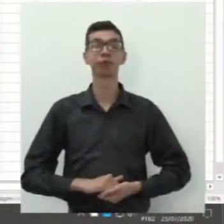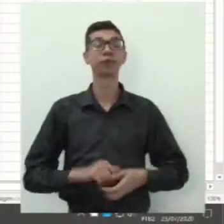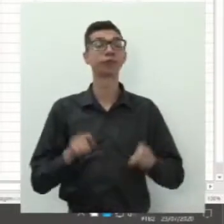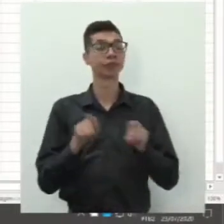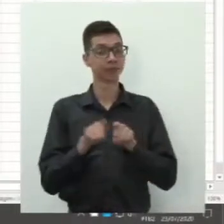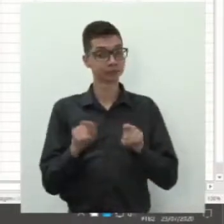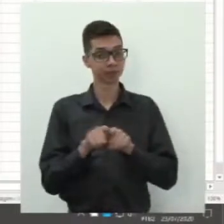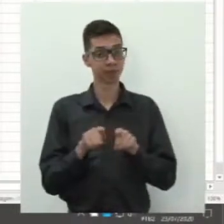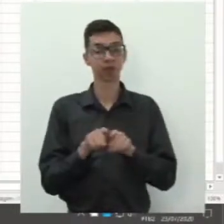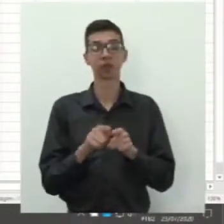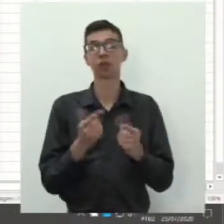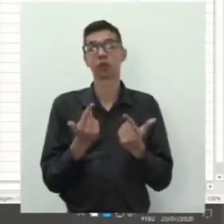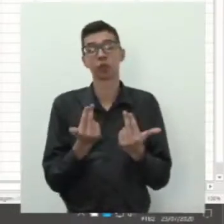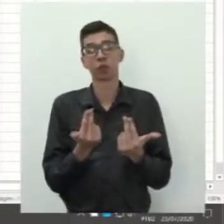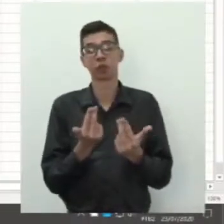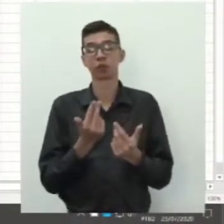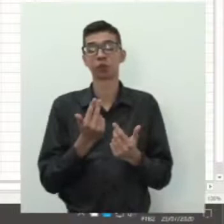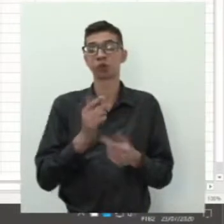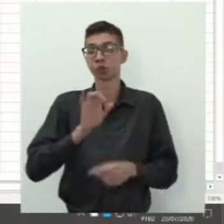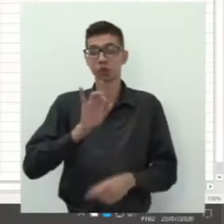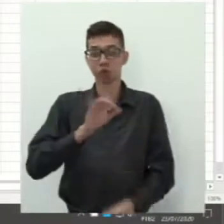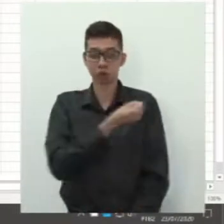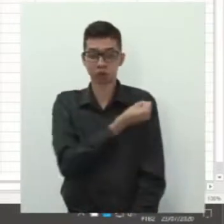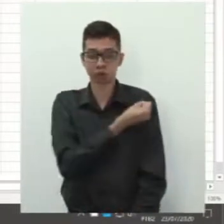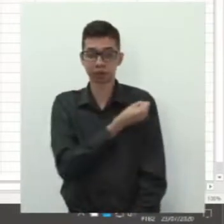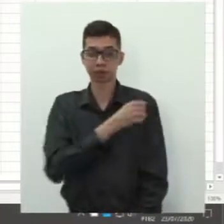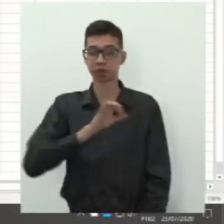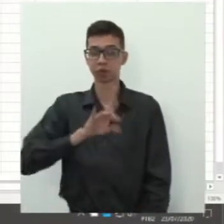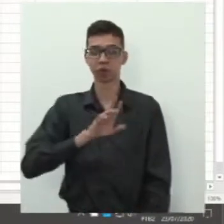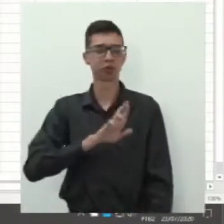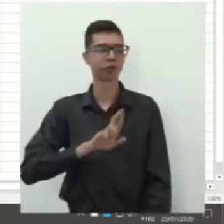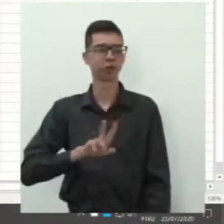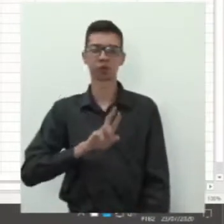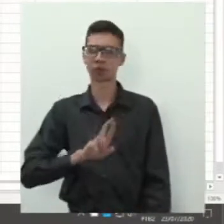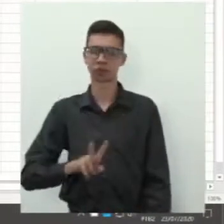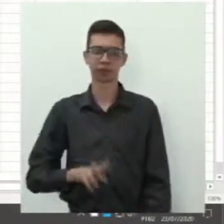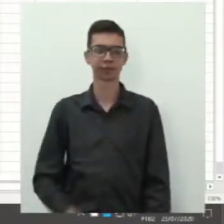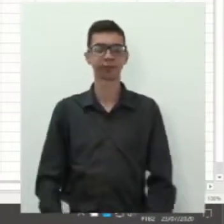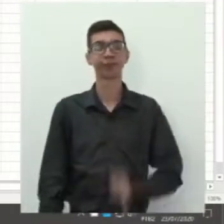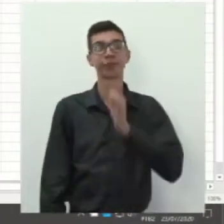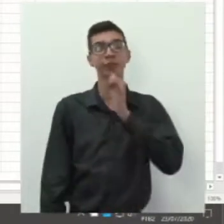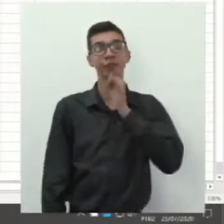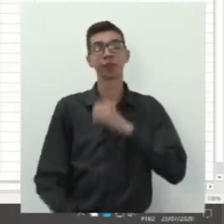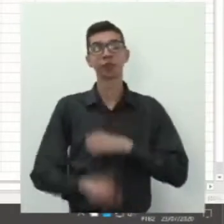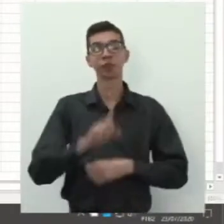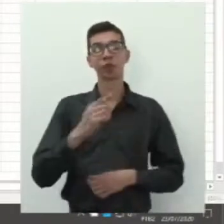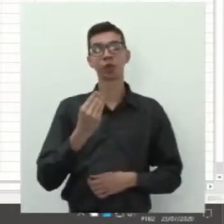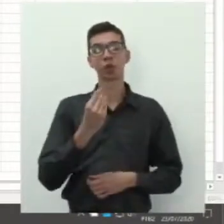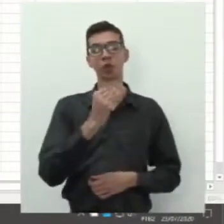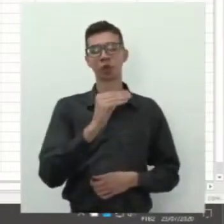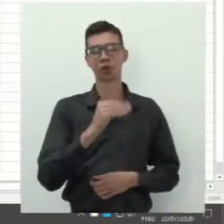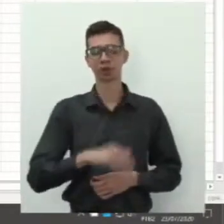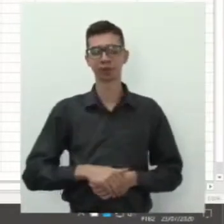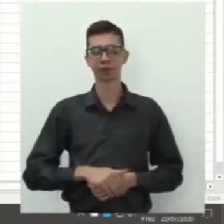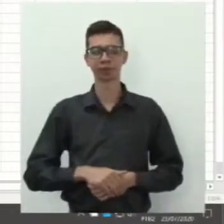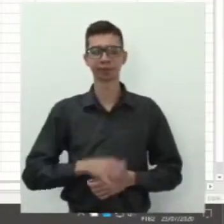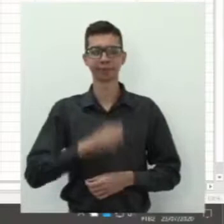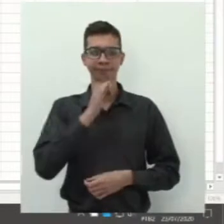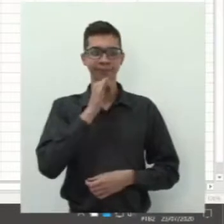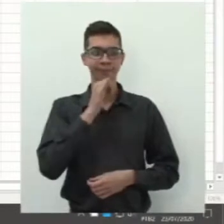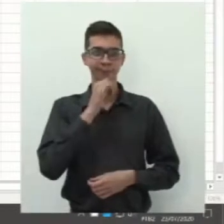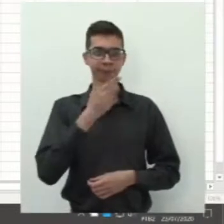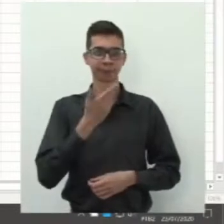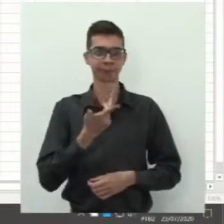também não só com números, né, não só com números inteiros. Então, se você colocar, por exemplo, uma sequência de números